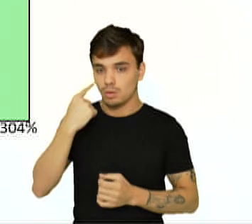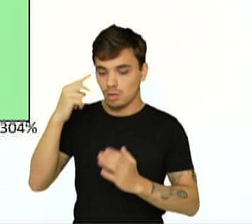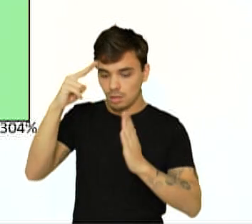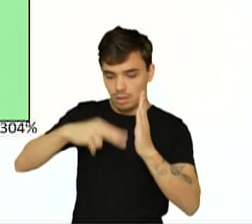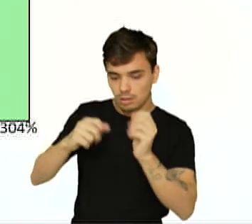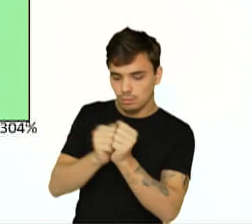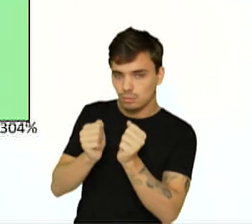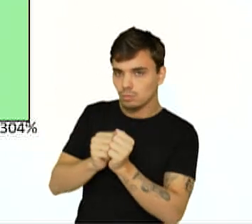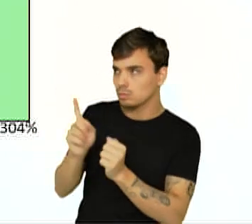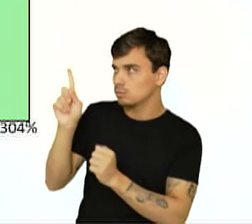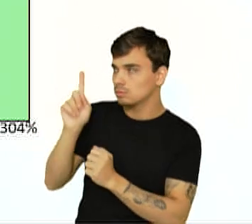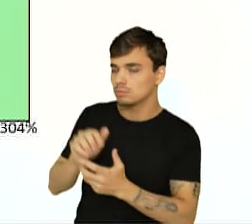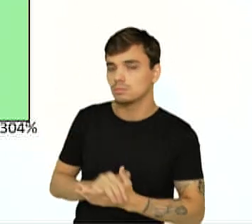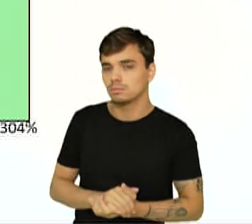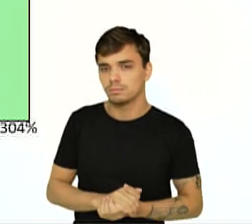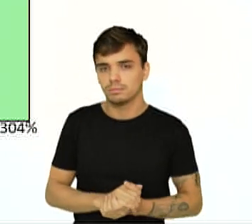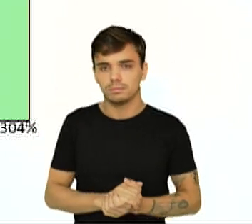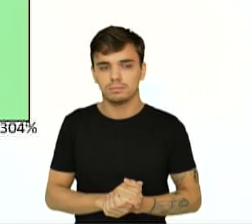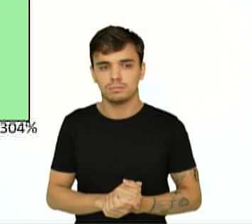C de comida,